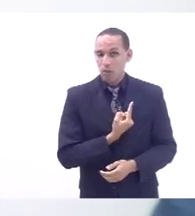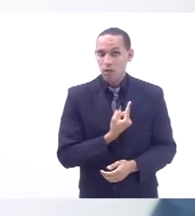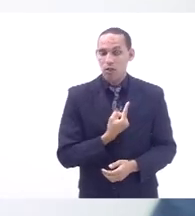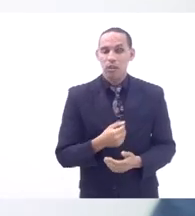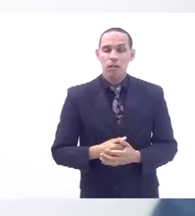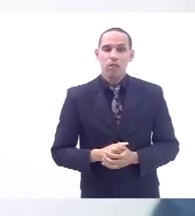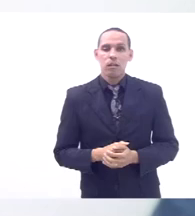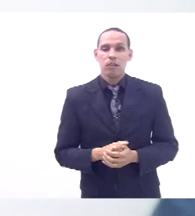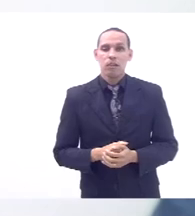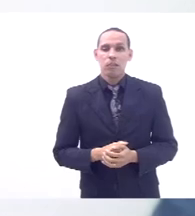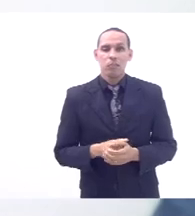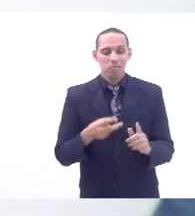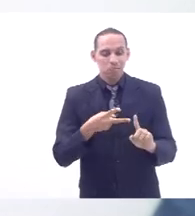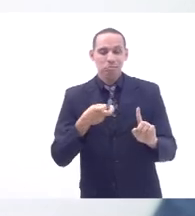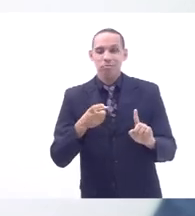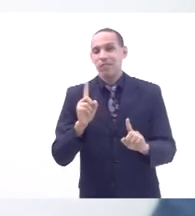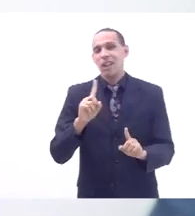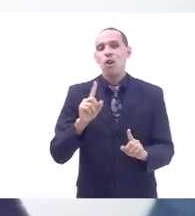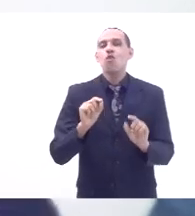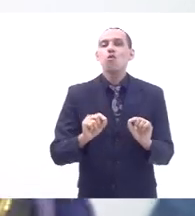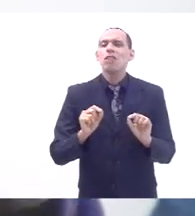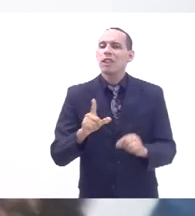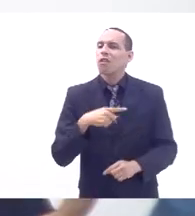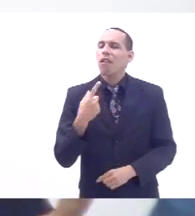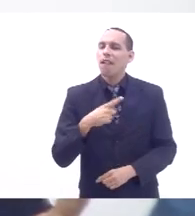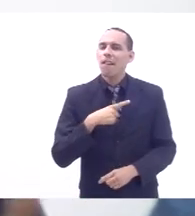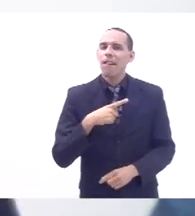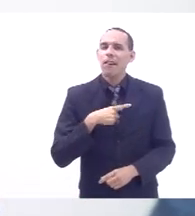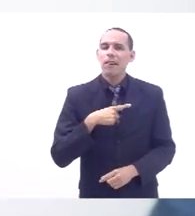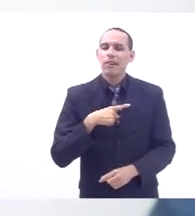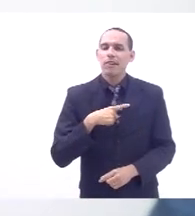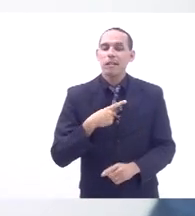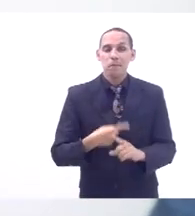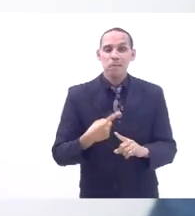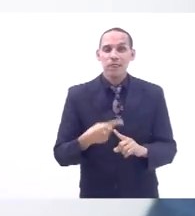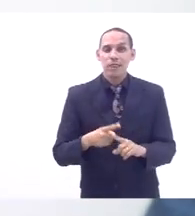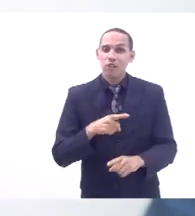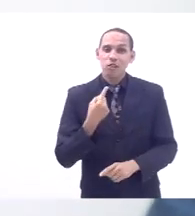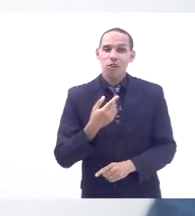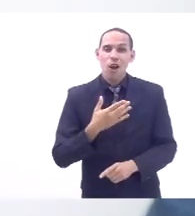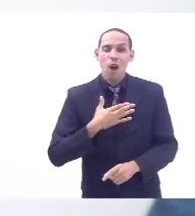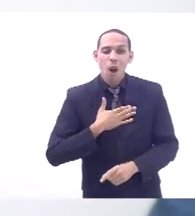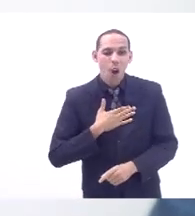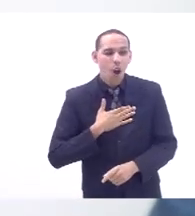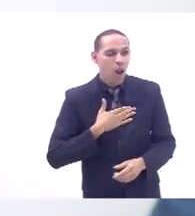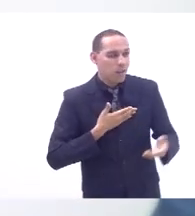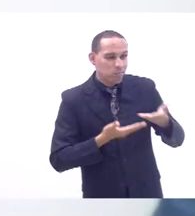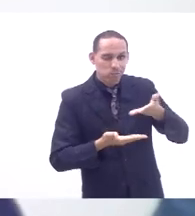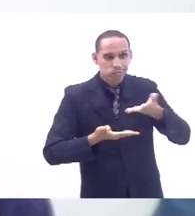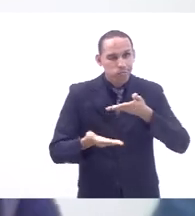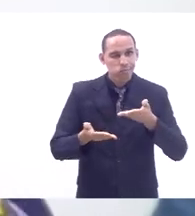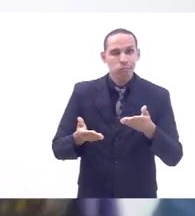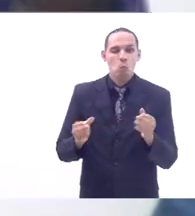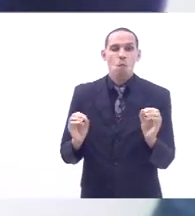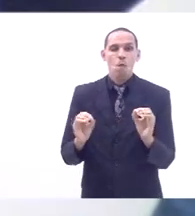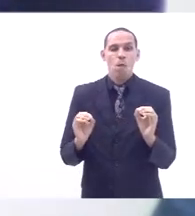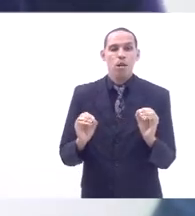Mas nós não reconhecemos o que temos. Pois não gostamos um do